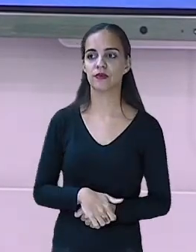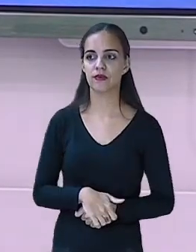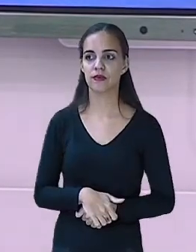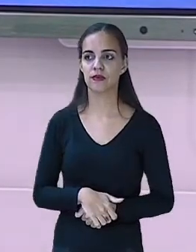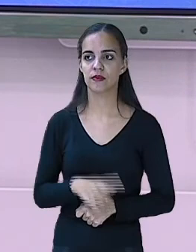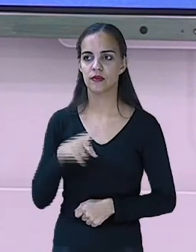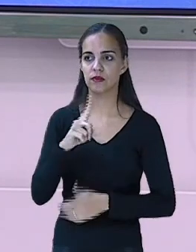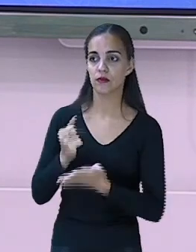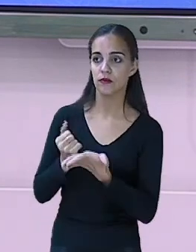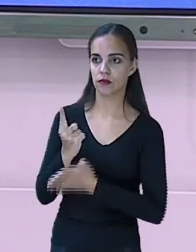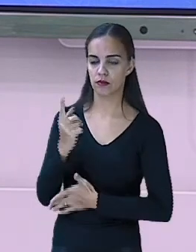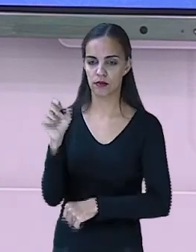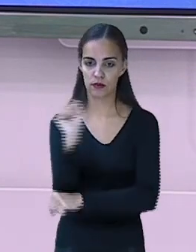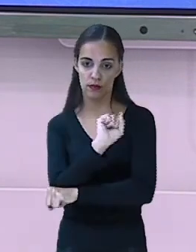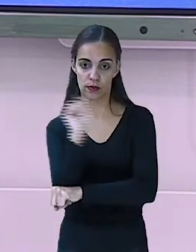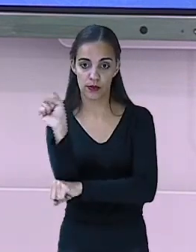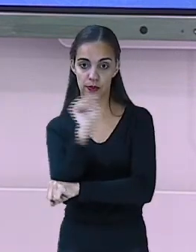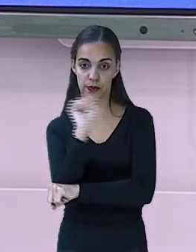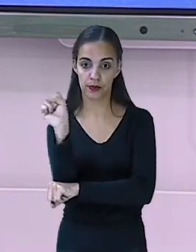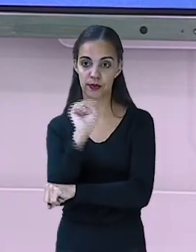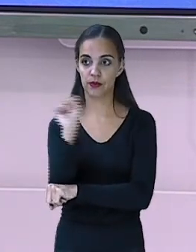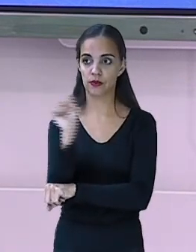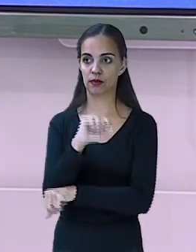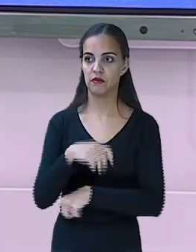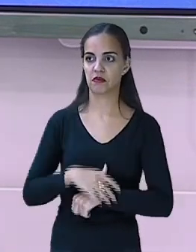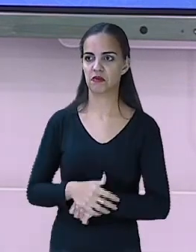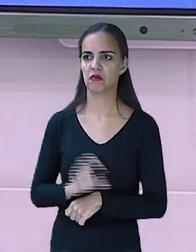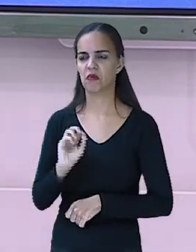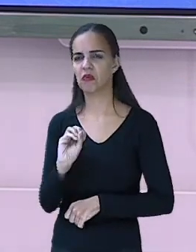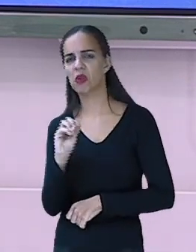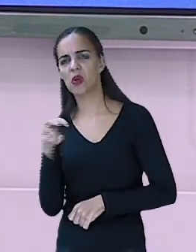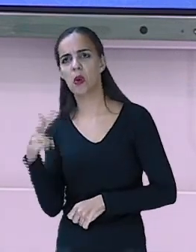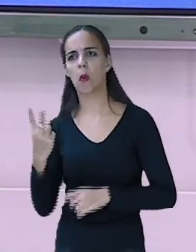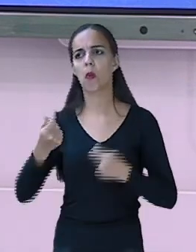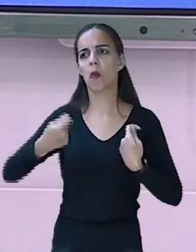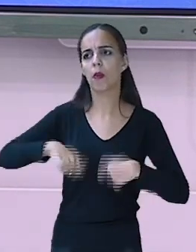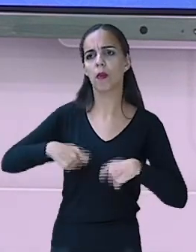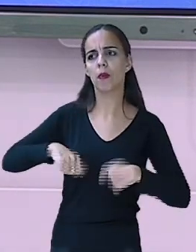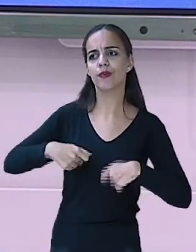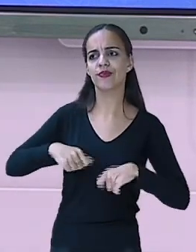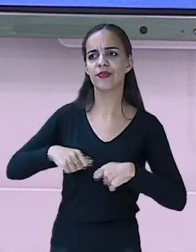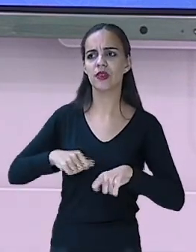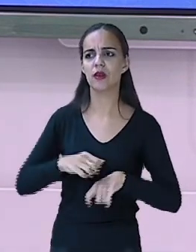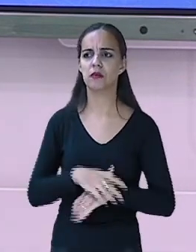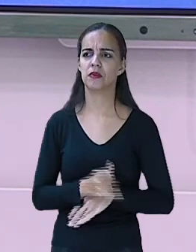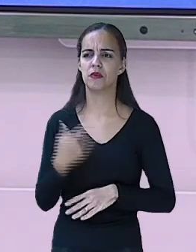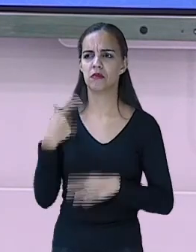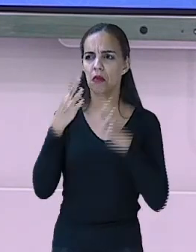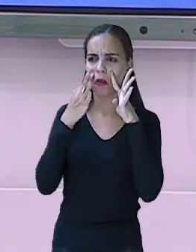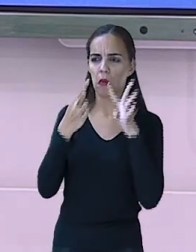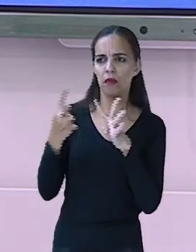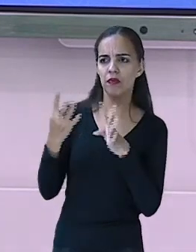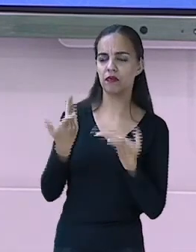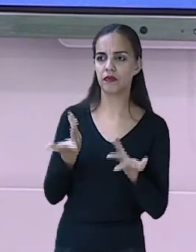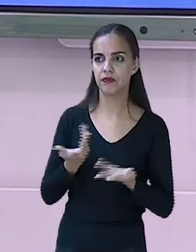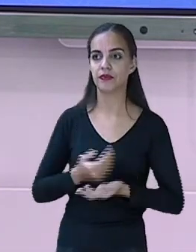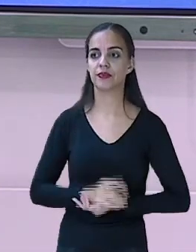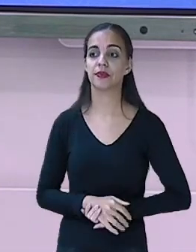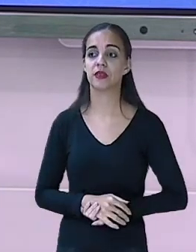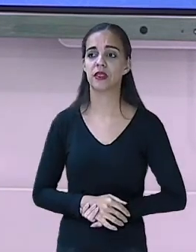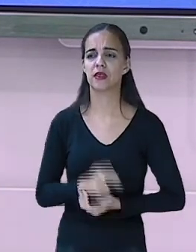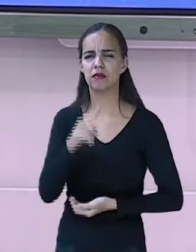foi comprar um carro ou precisava de algum material de sucata